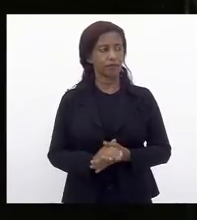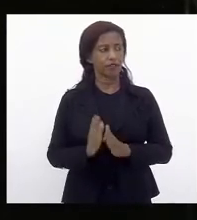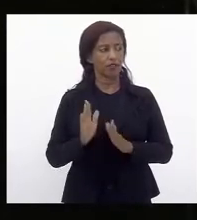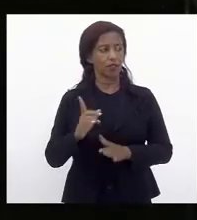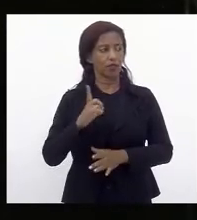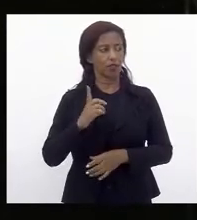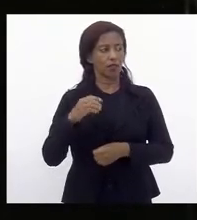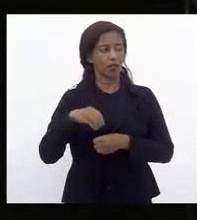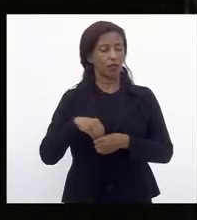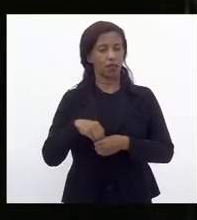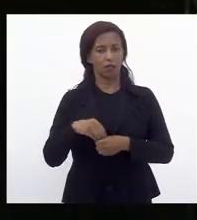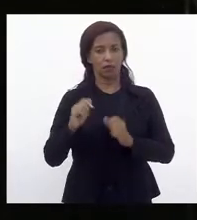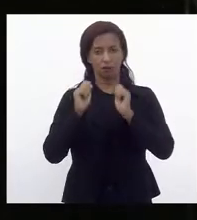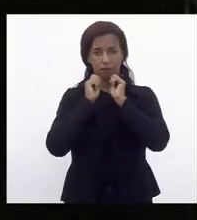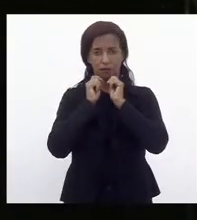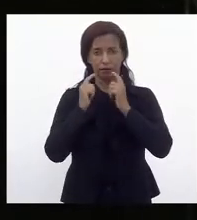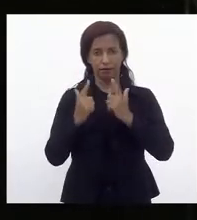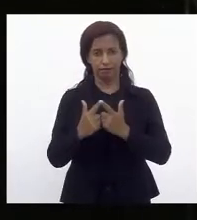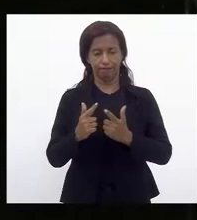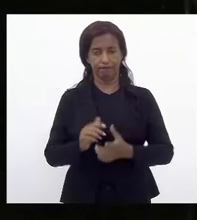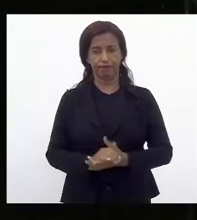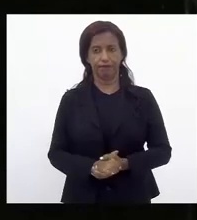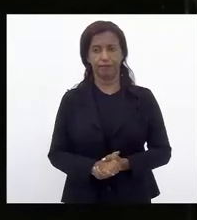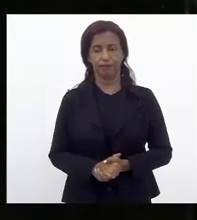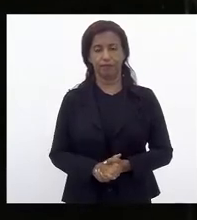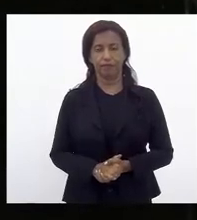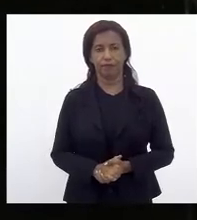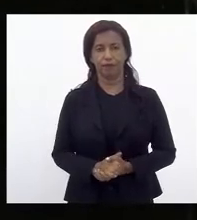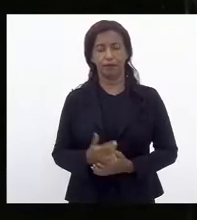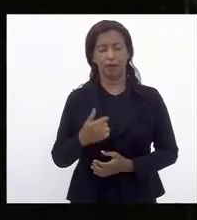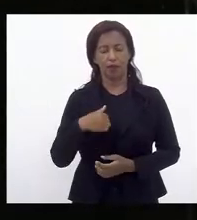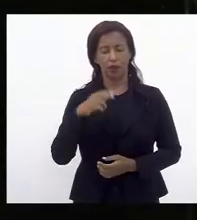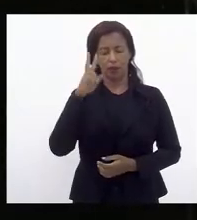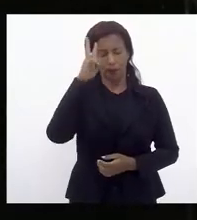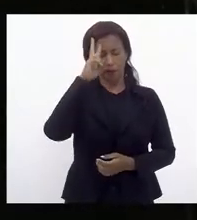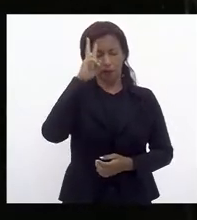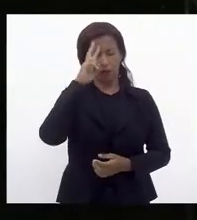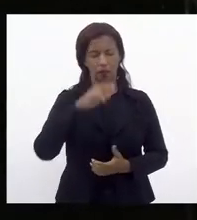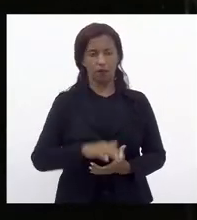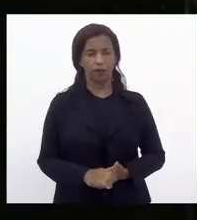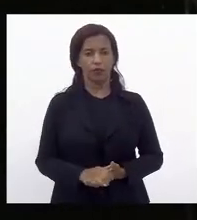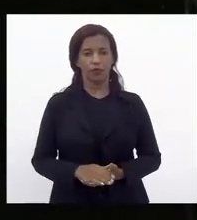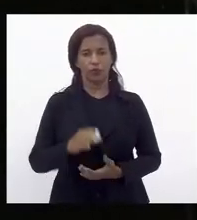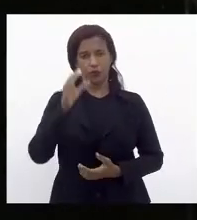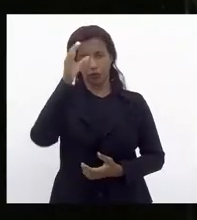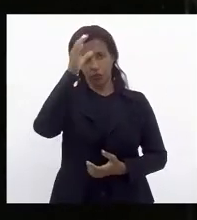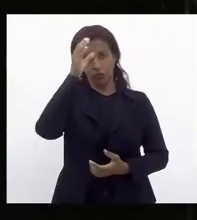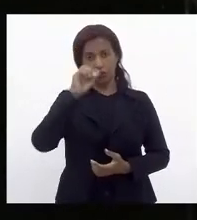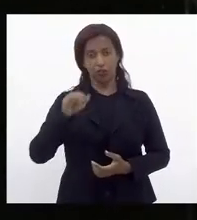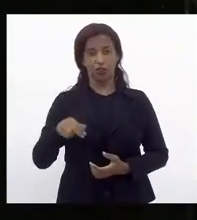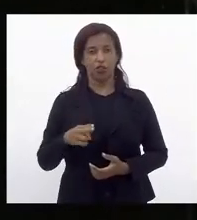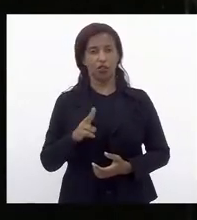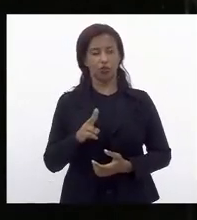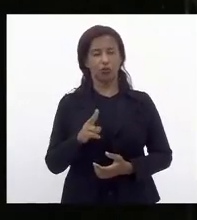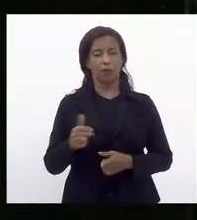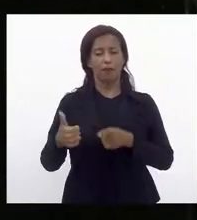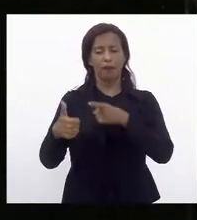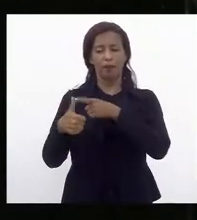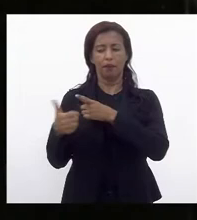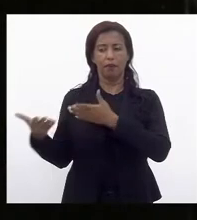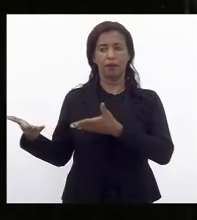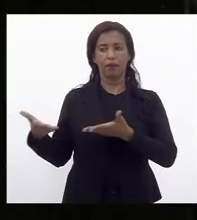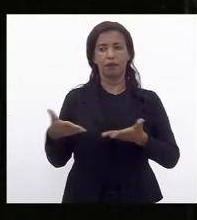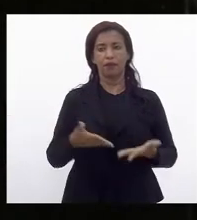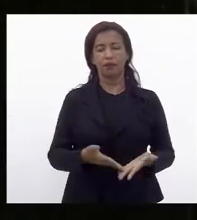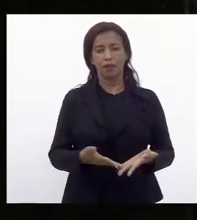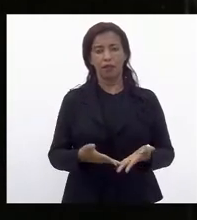tem aqui dentro da casa. Eu me lembro, deputada Tia Ju, que uma das primeiras a trazer esse projeto à pauta e